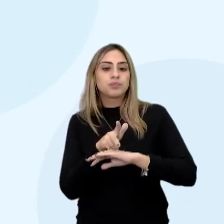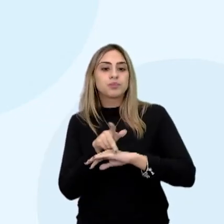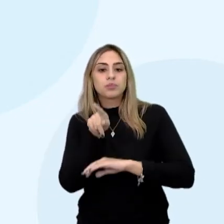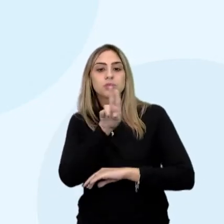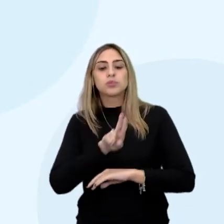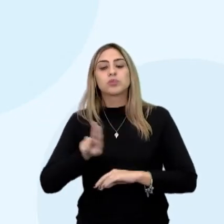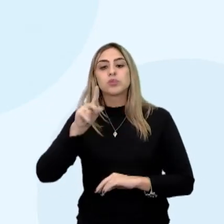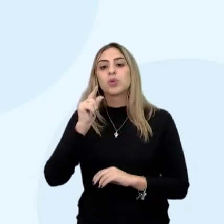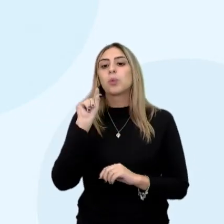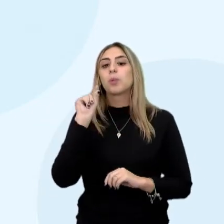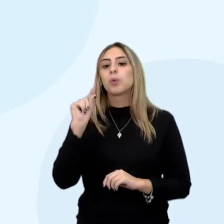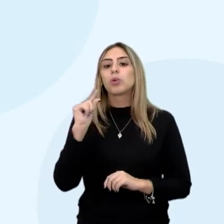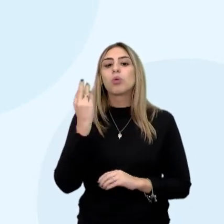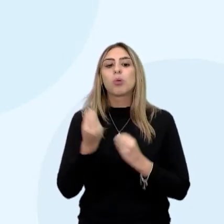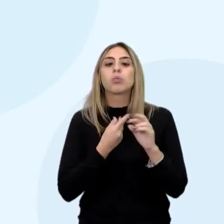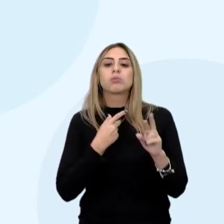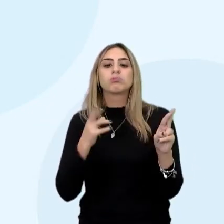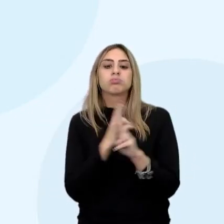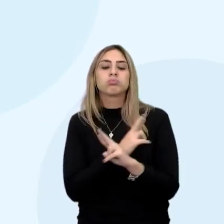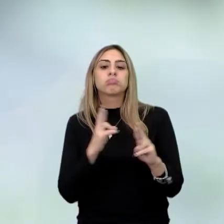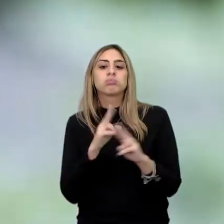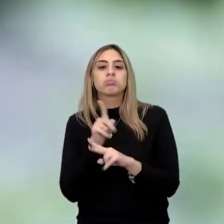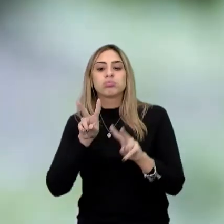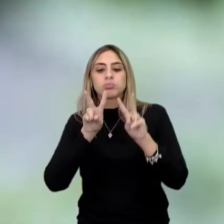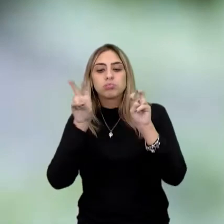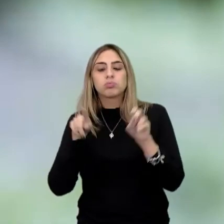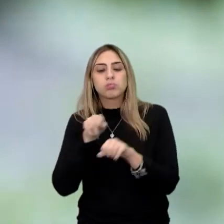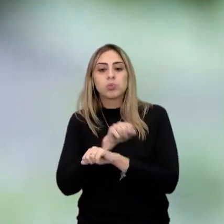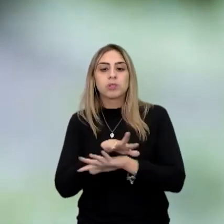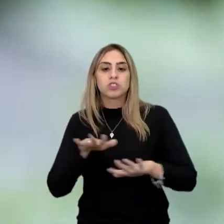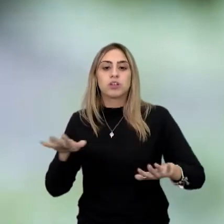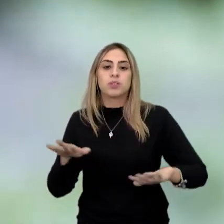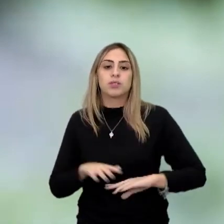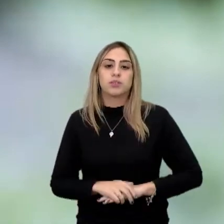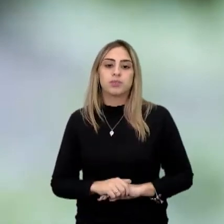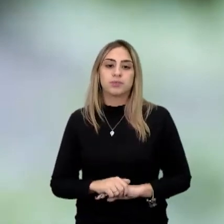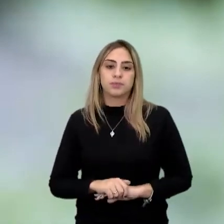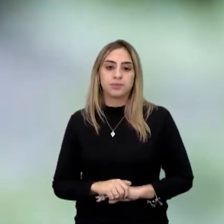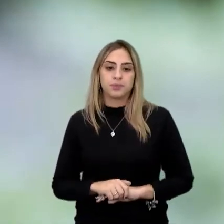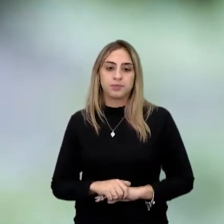um pouquinho de como a gente se relaciona com essa questão do compartilhamento.